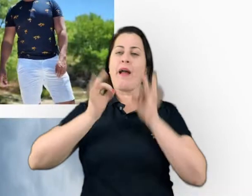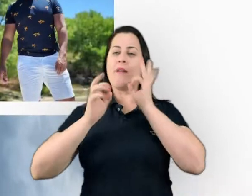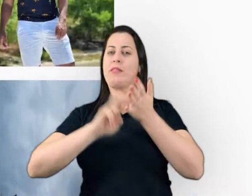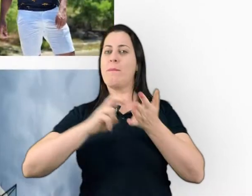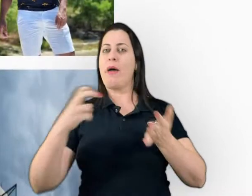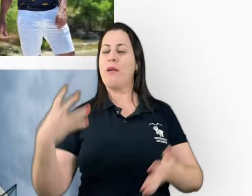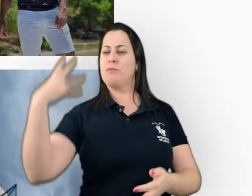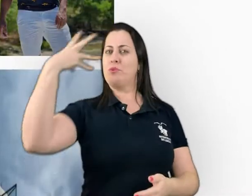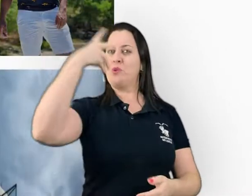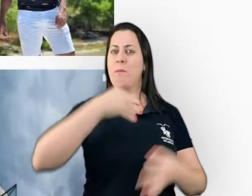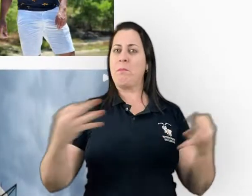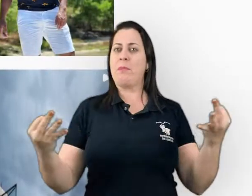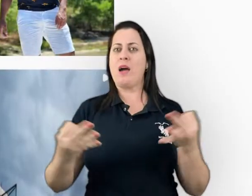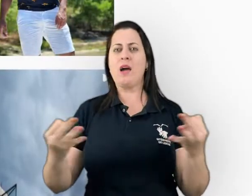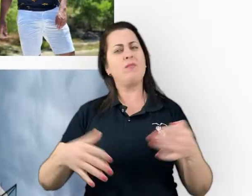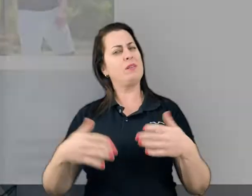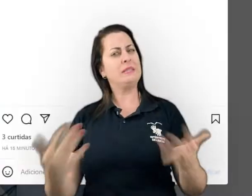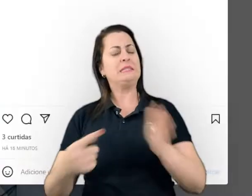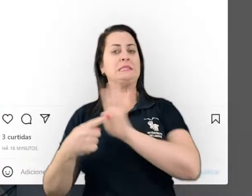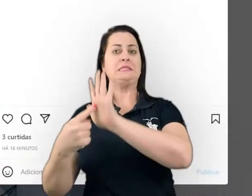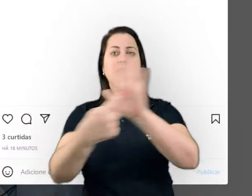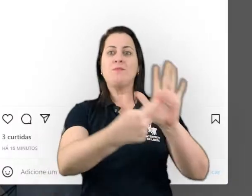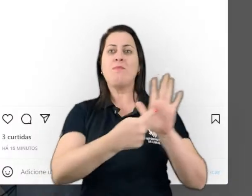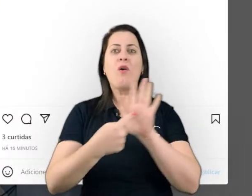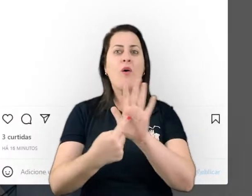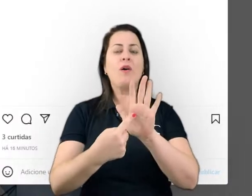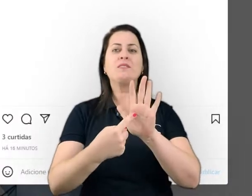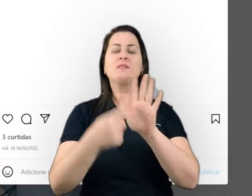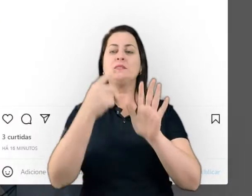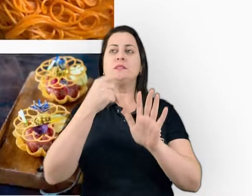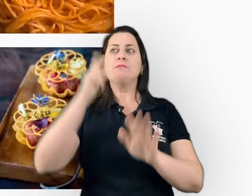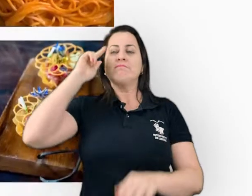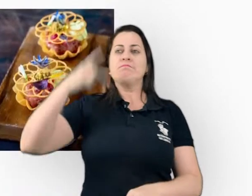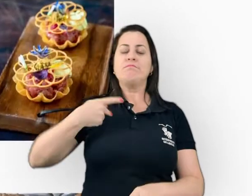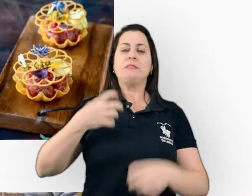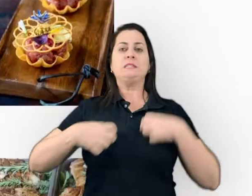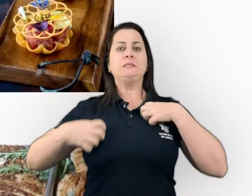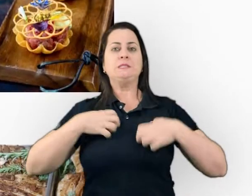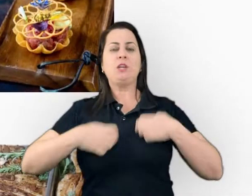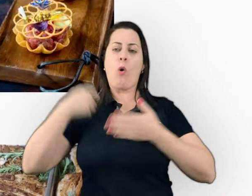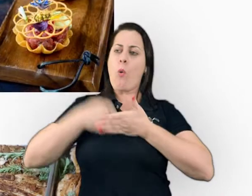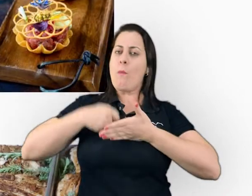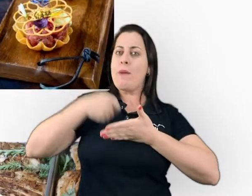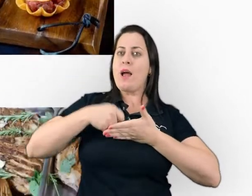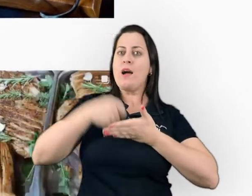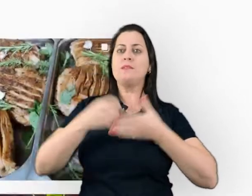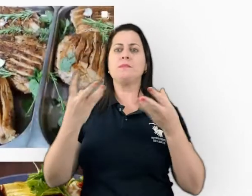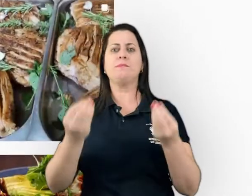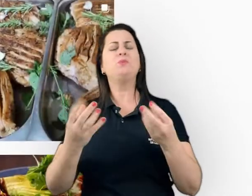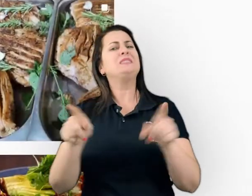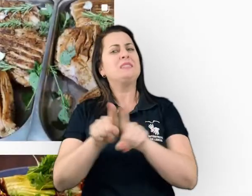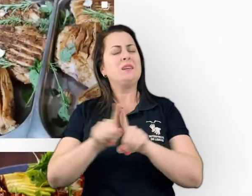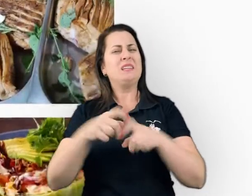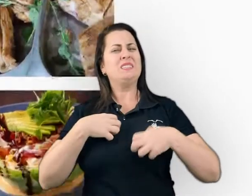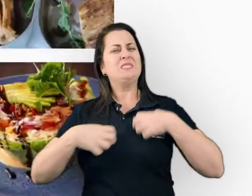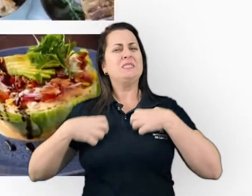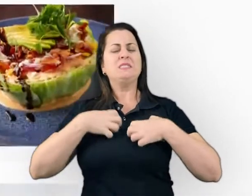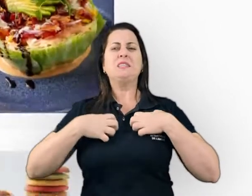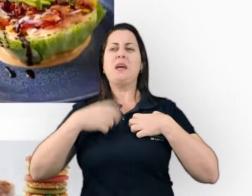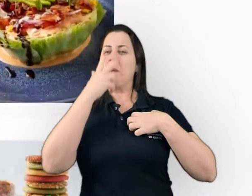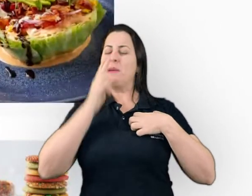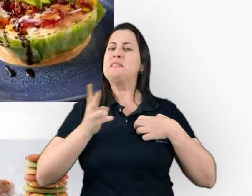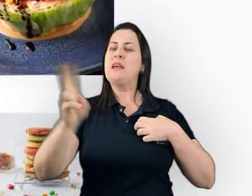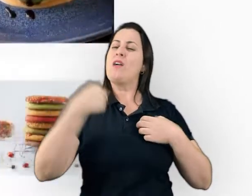café da manhã Lindíssima isso tem produzido uma espécie de auto cobrança e uma sensação